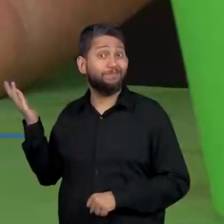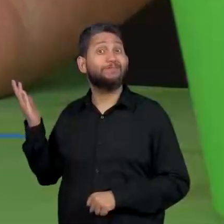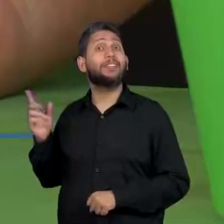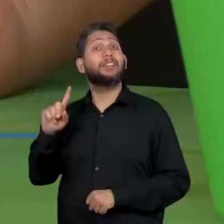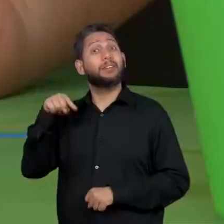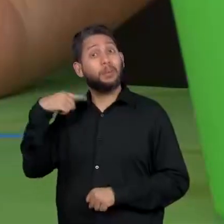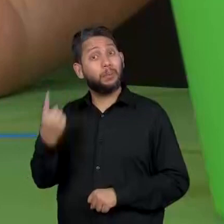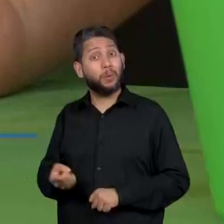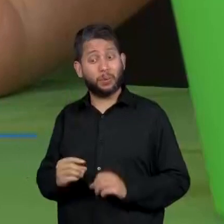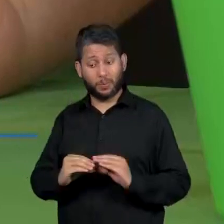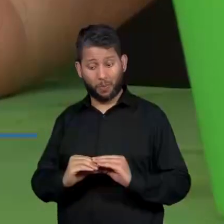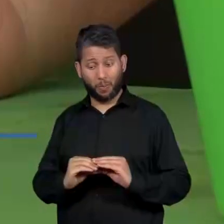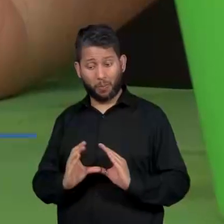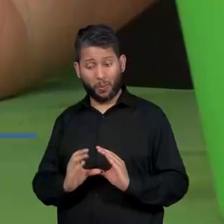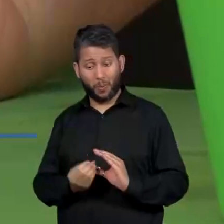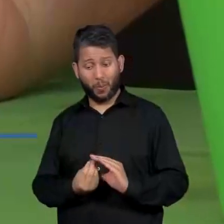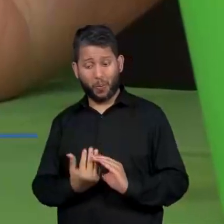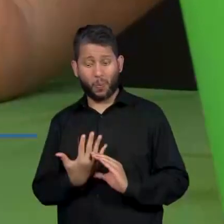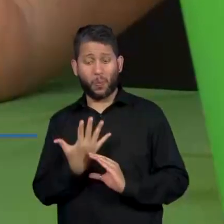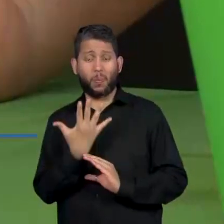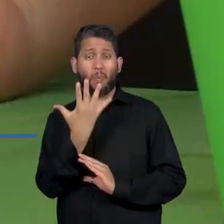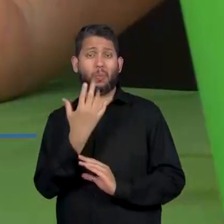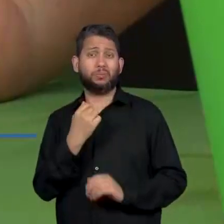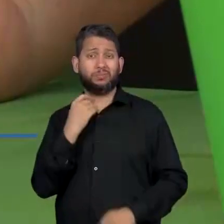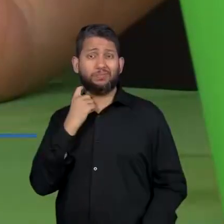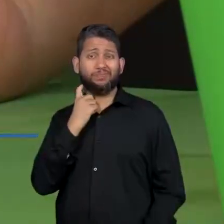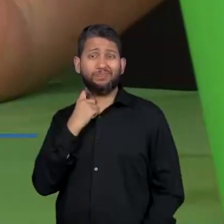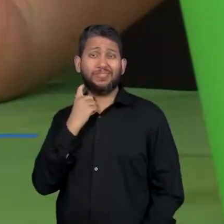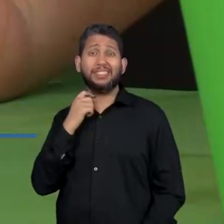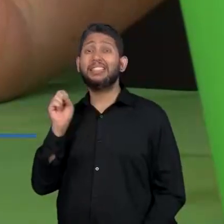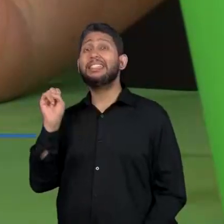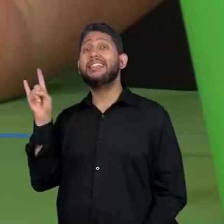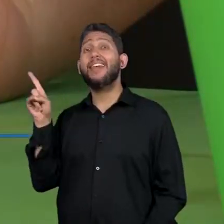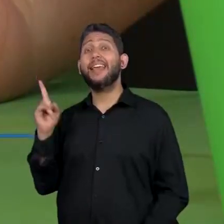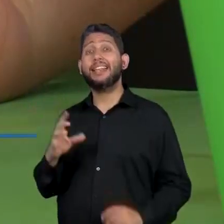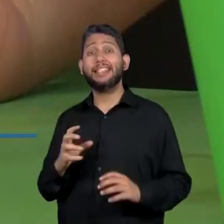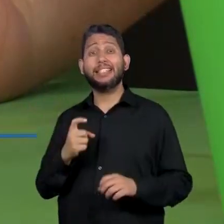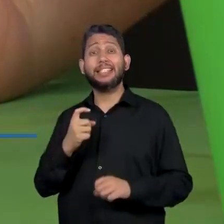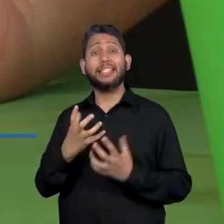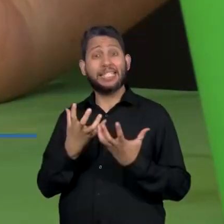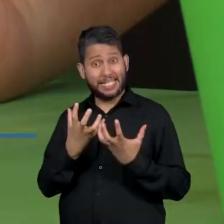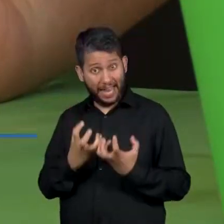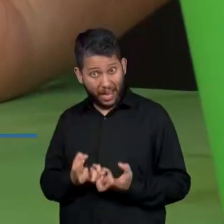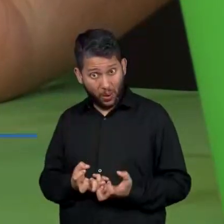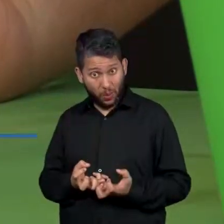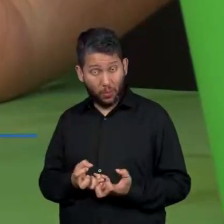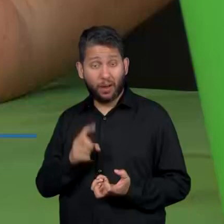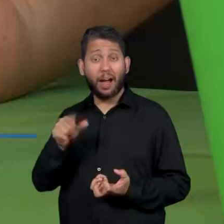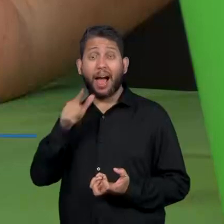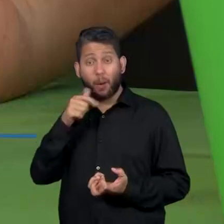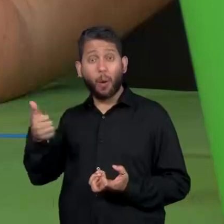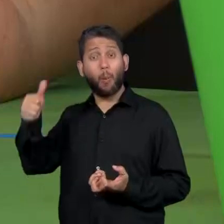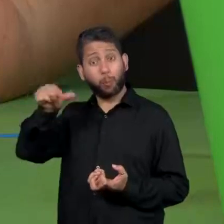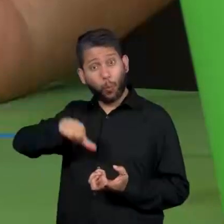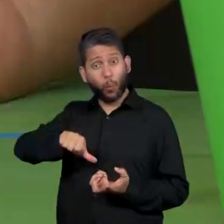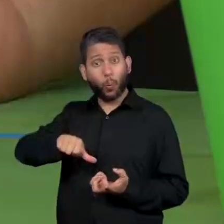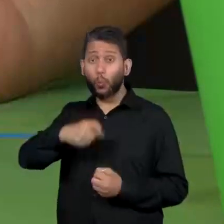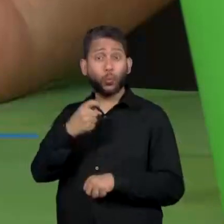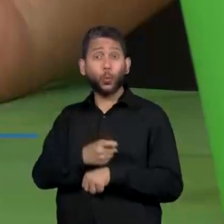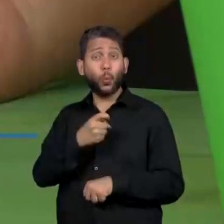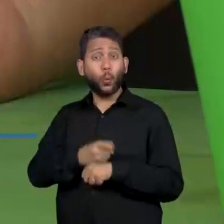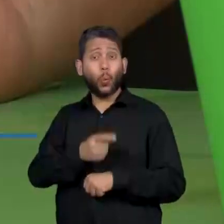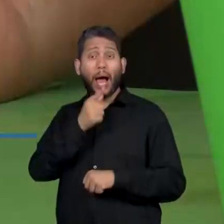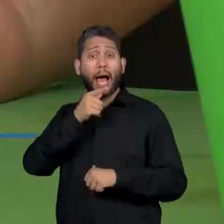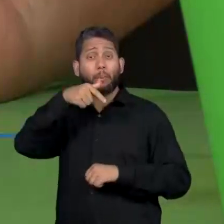mais também, se ele ficar muito seco e você for regar, ele também não vai absorver tão bem a água, né? Isso, porque a água não